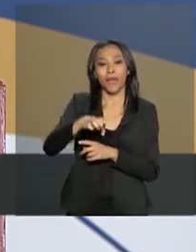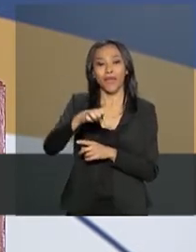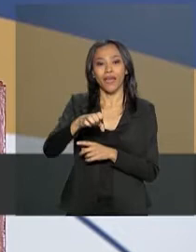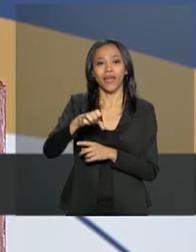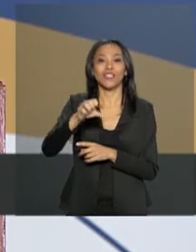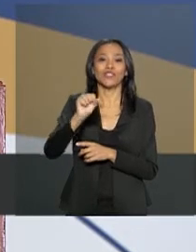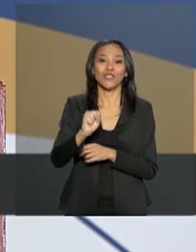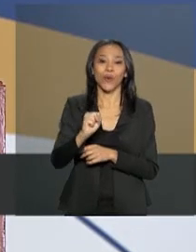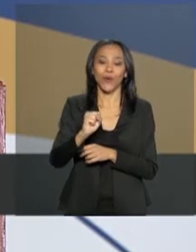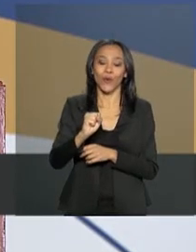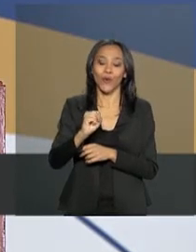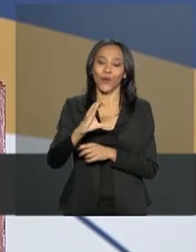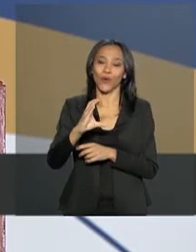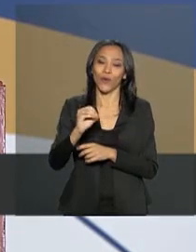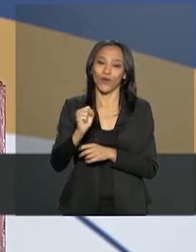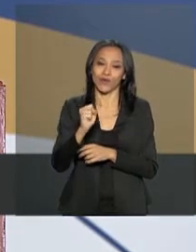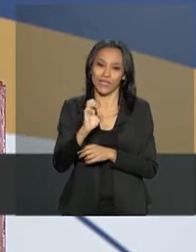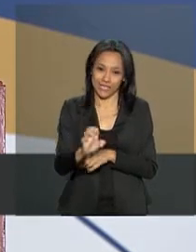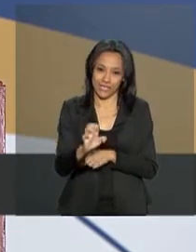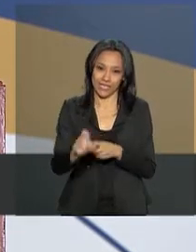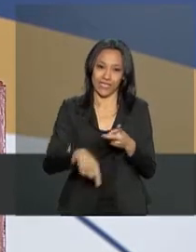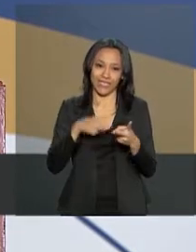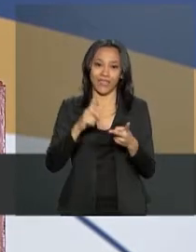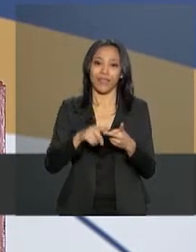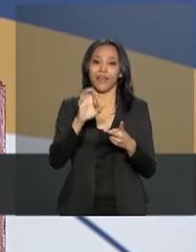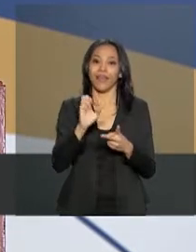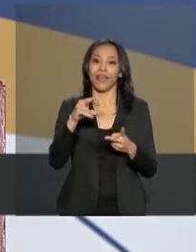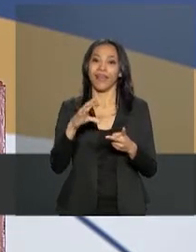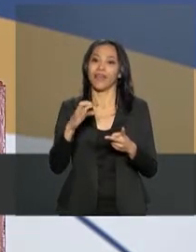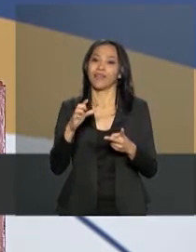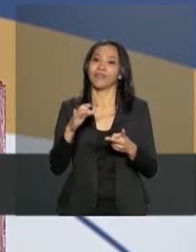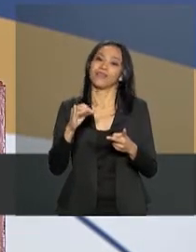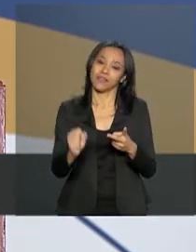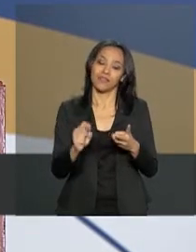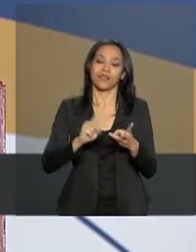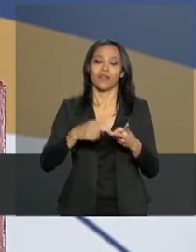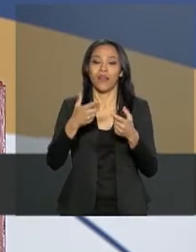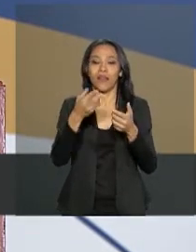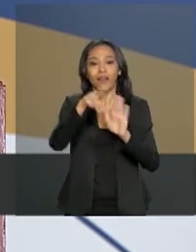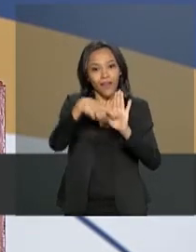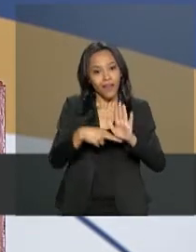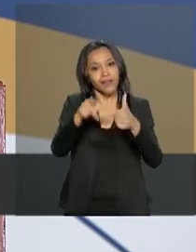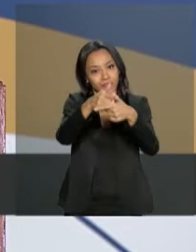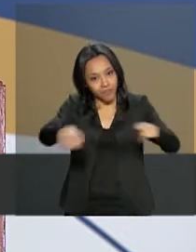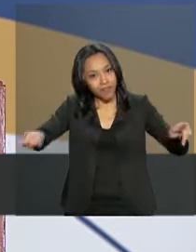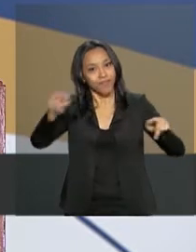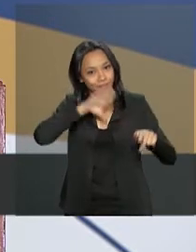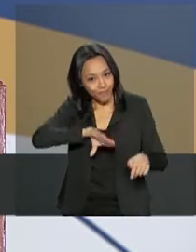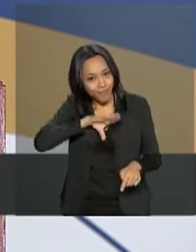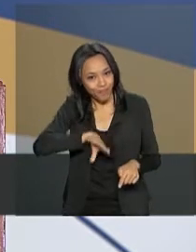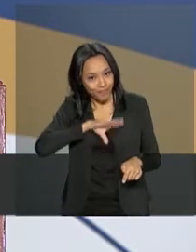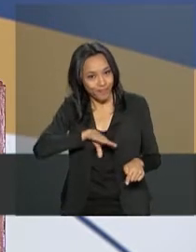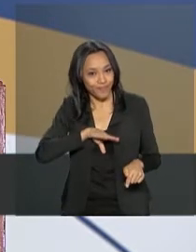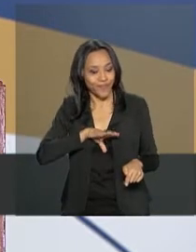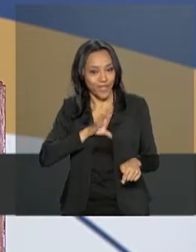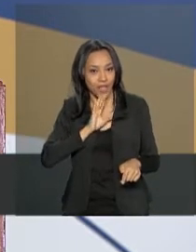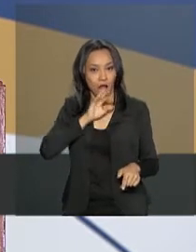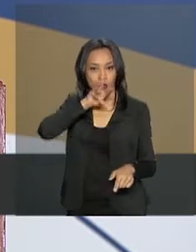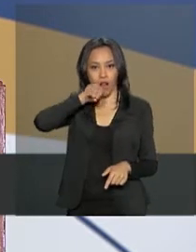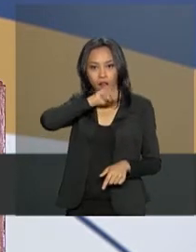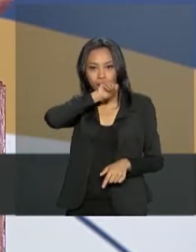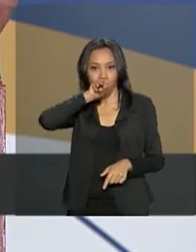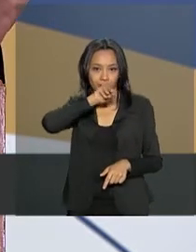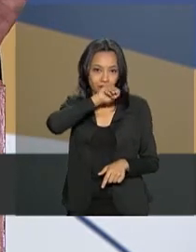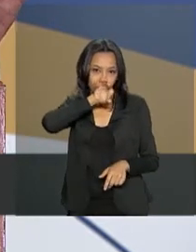centro de maceió quase não é de vez em quando criticam que chegam por isso é mas é interessante o quando